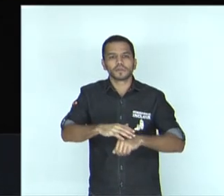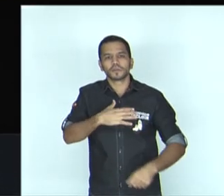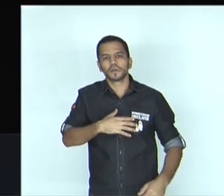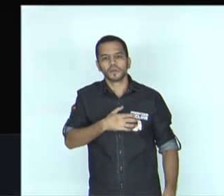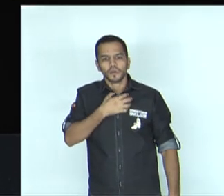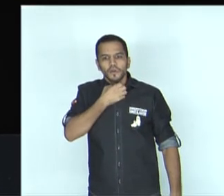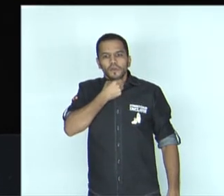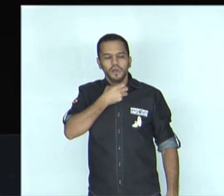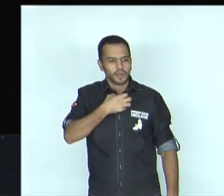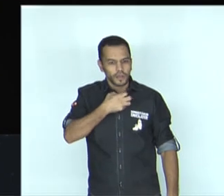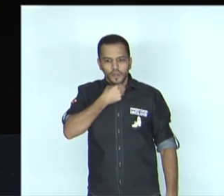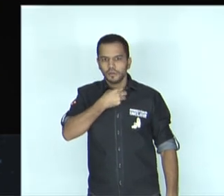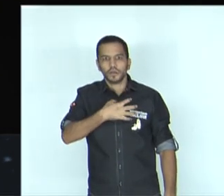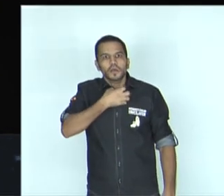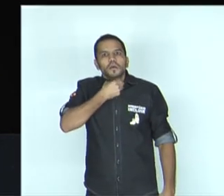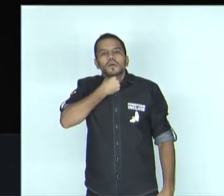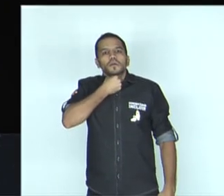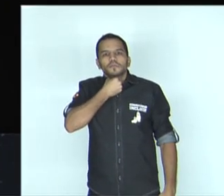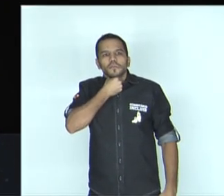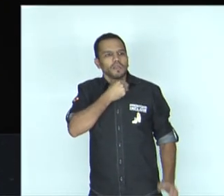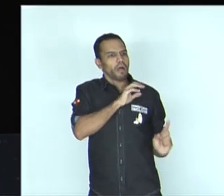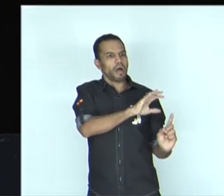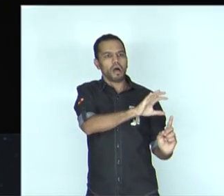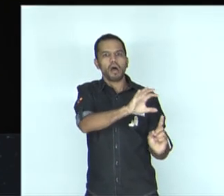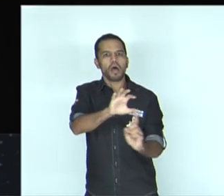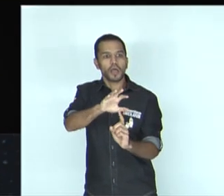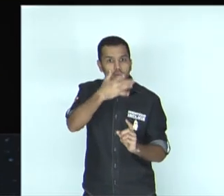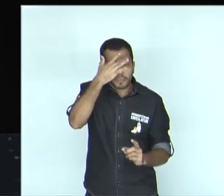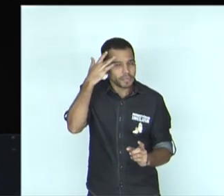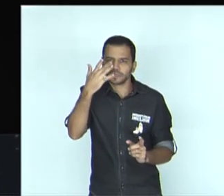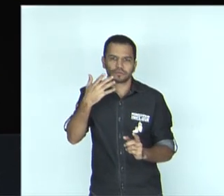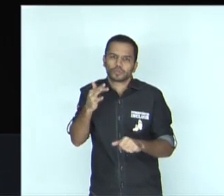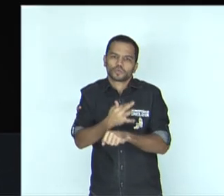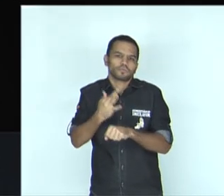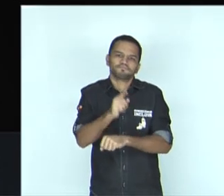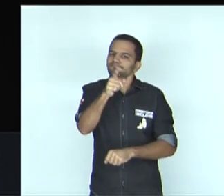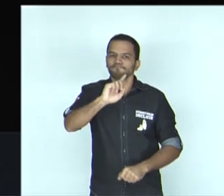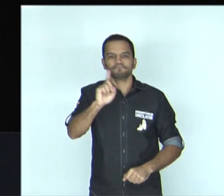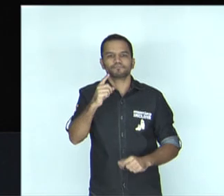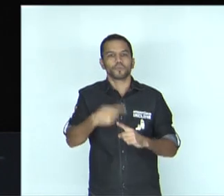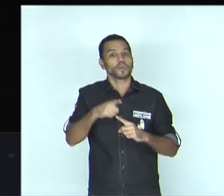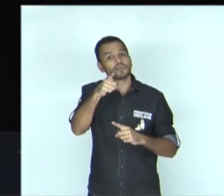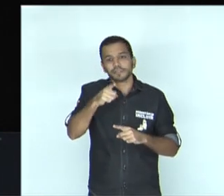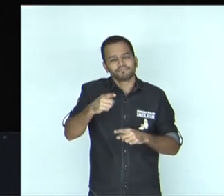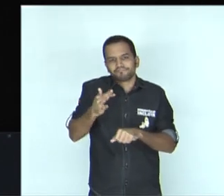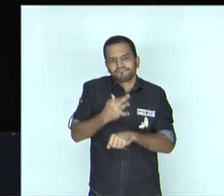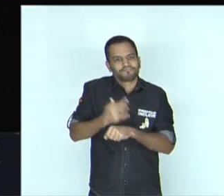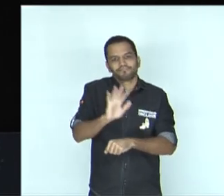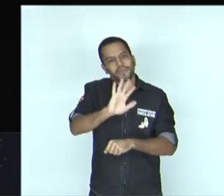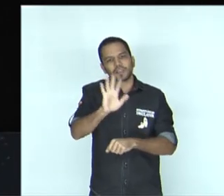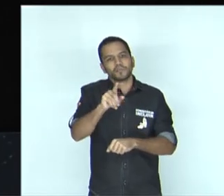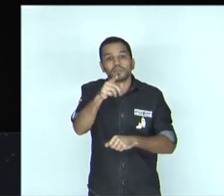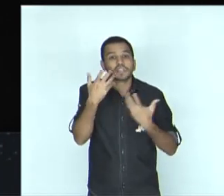vão asfixiar as pessoas ao seu redor. E ninguém vai aguentar ficar lidando com você, porque você não está querendo resolver problema, você está